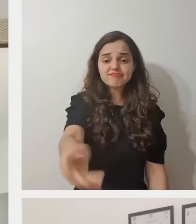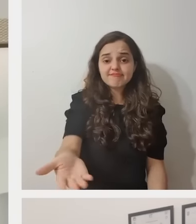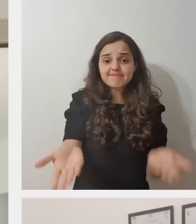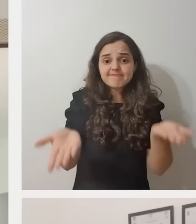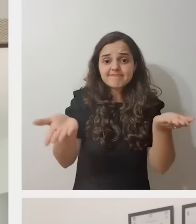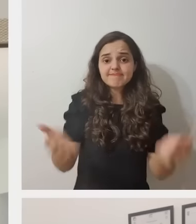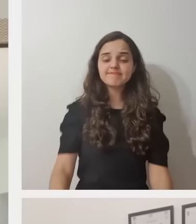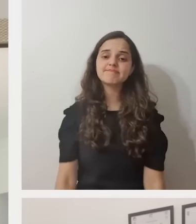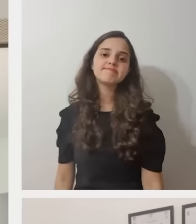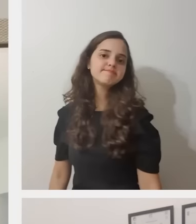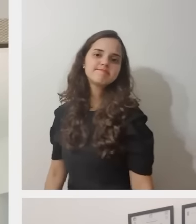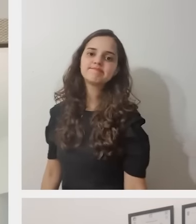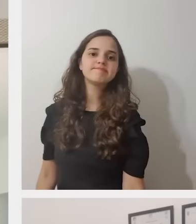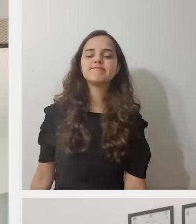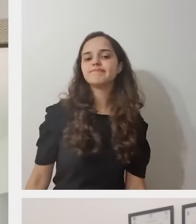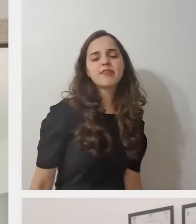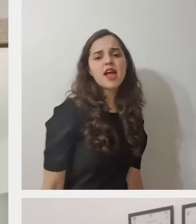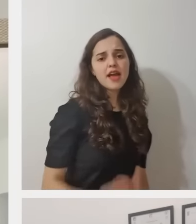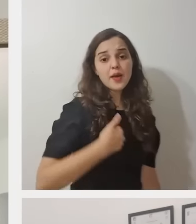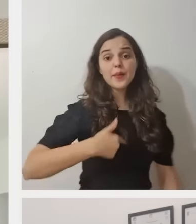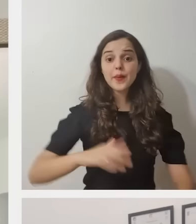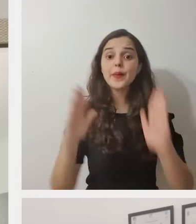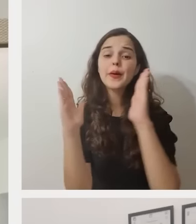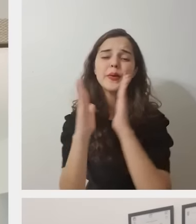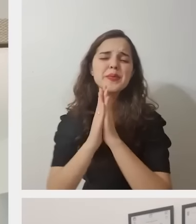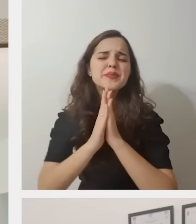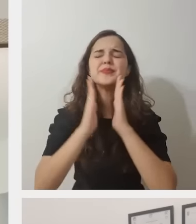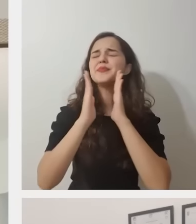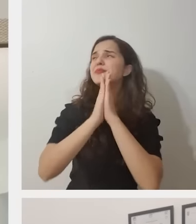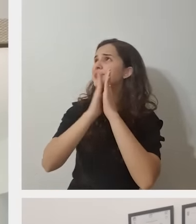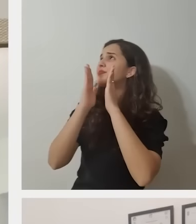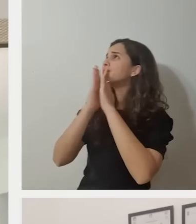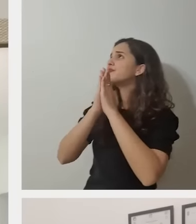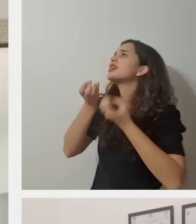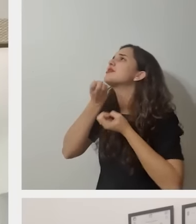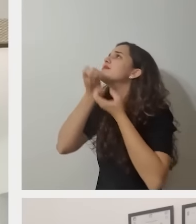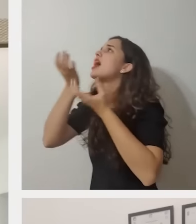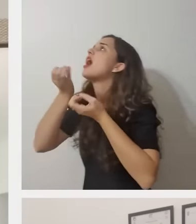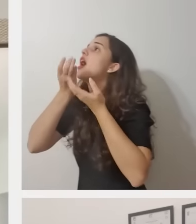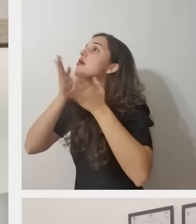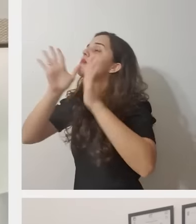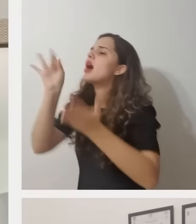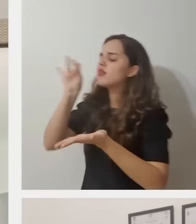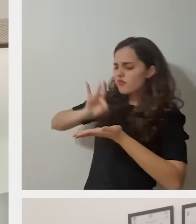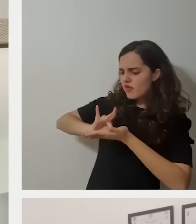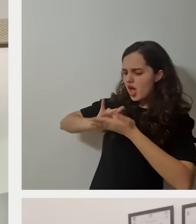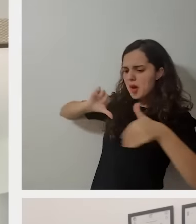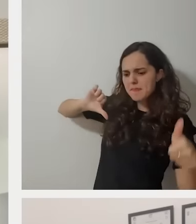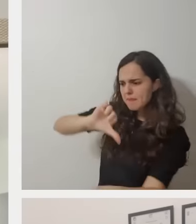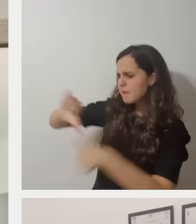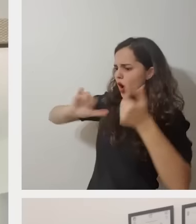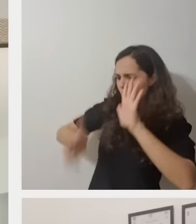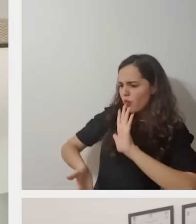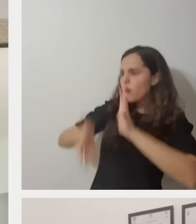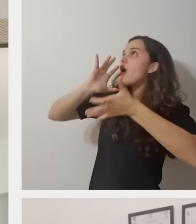deles. Minha oração só é real transformação